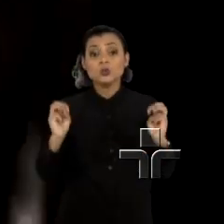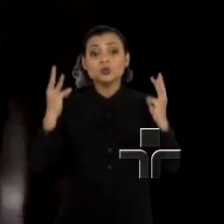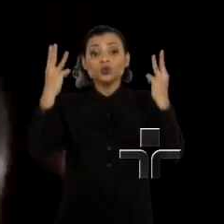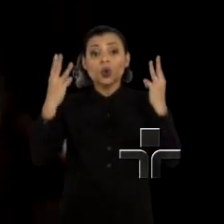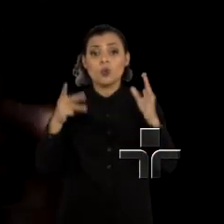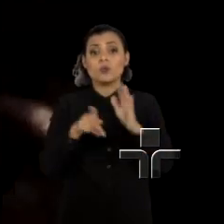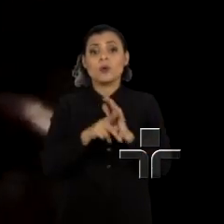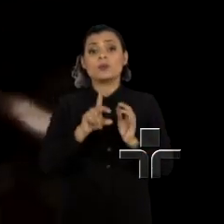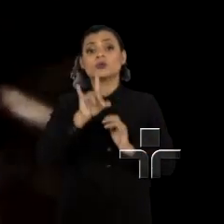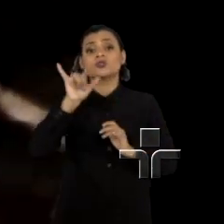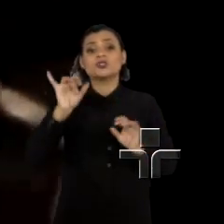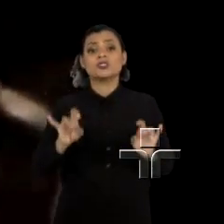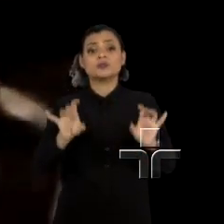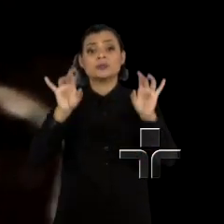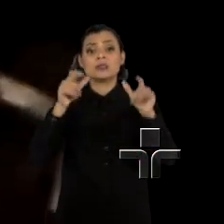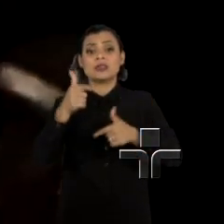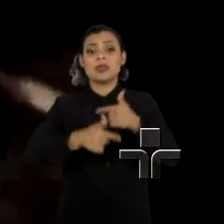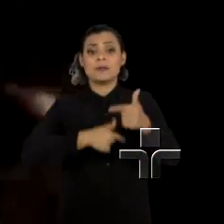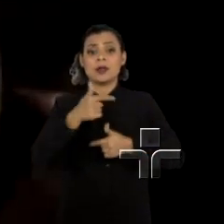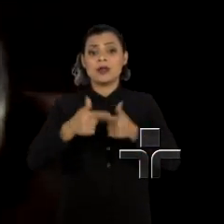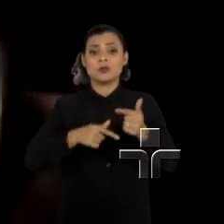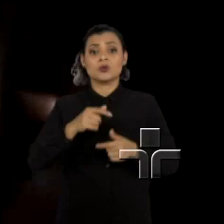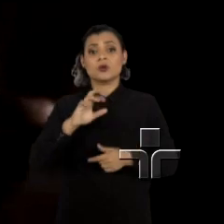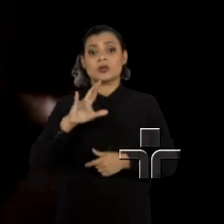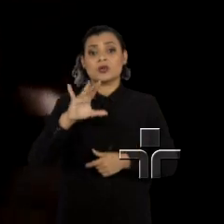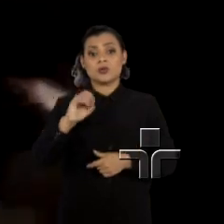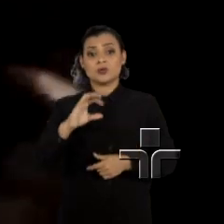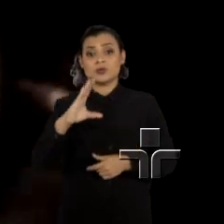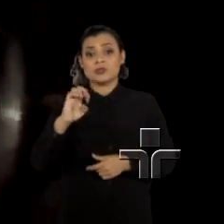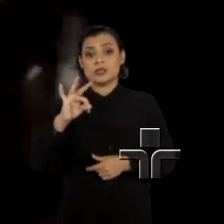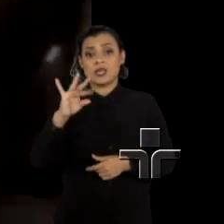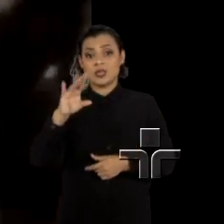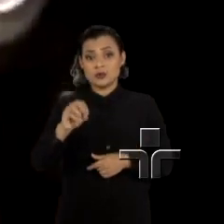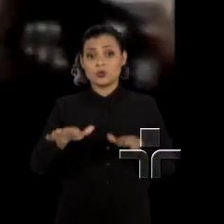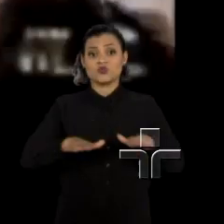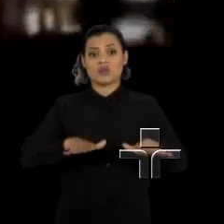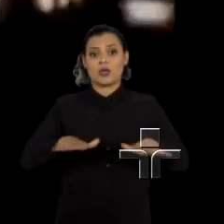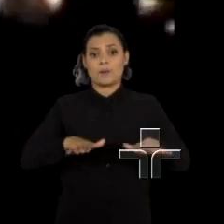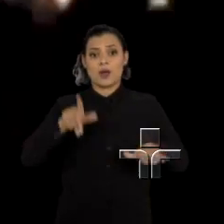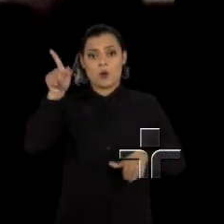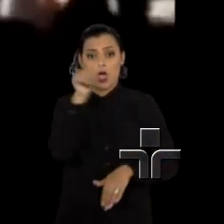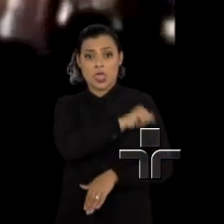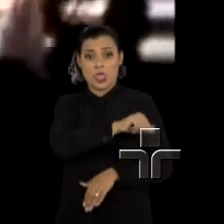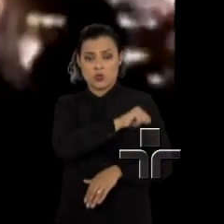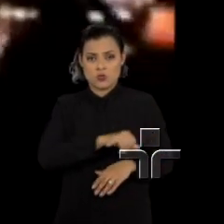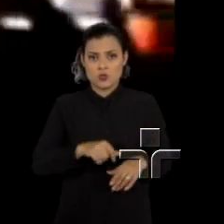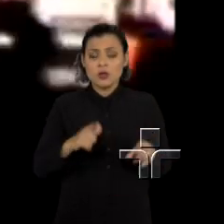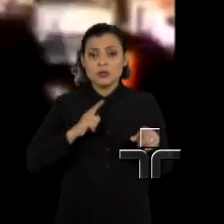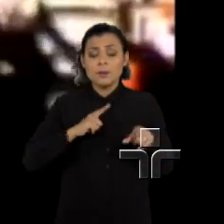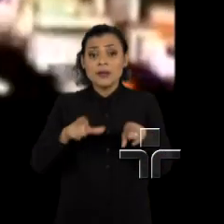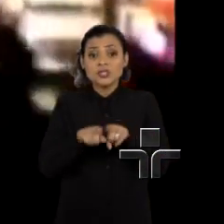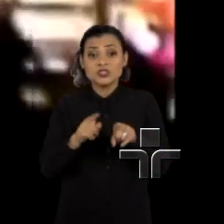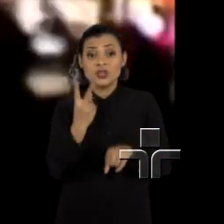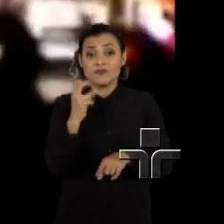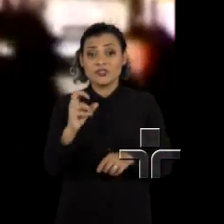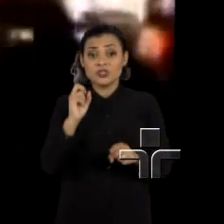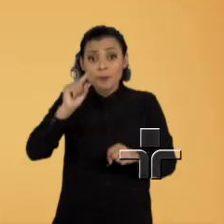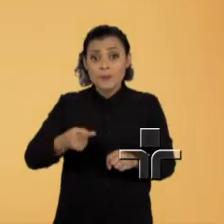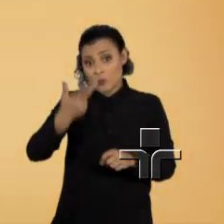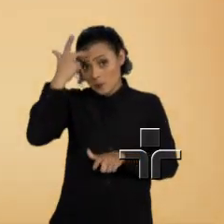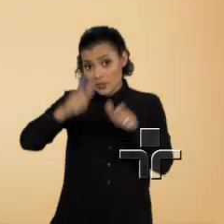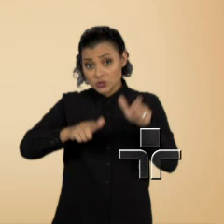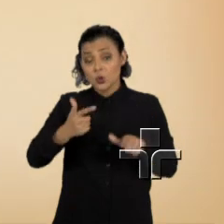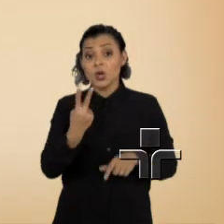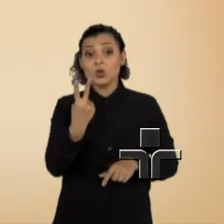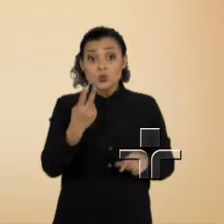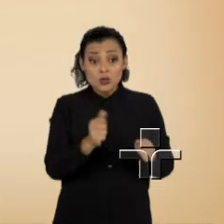do Trabalhador no Centro de Convenções Rio Centro, no bairro de Jacarepaguá. O evento reunia mais de 20 mil pessoas. 2